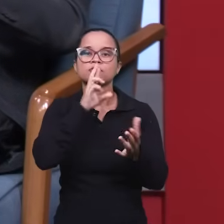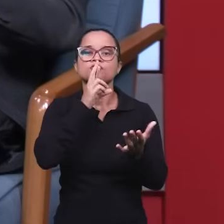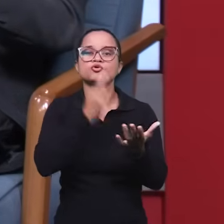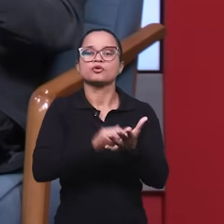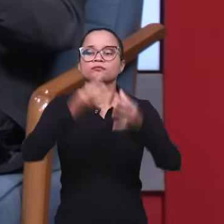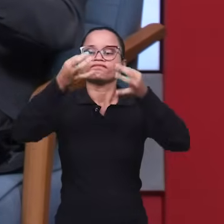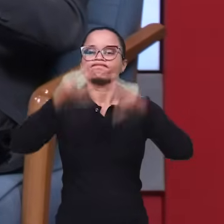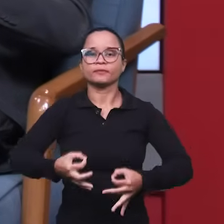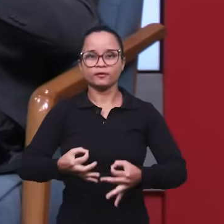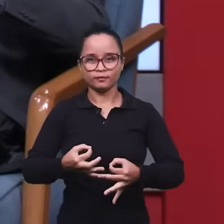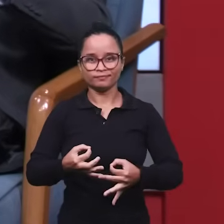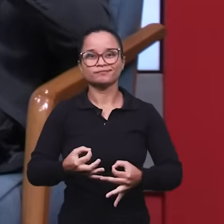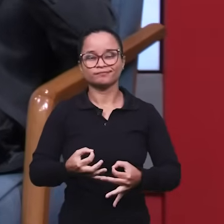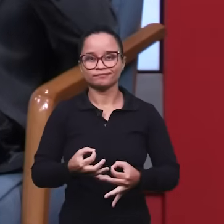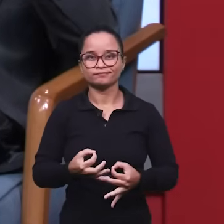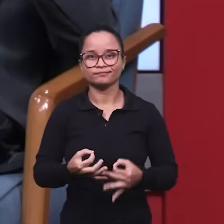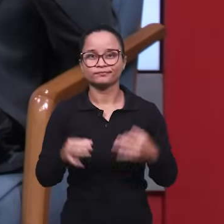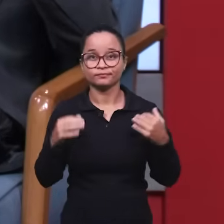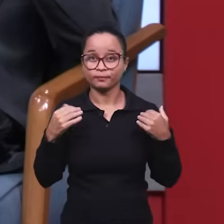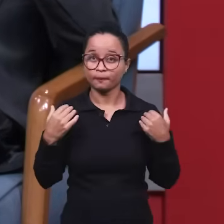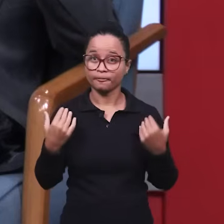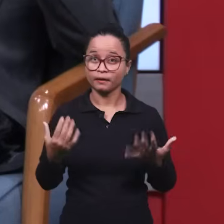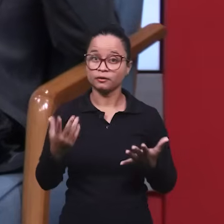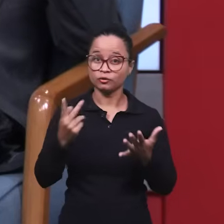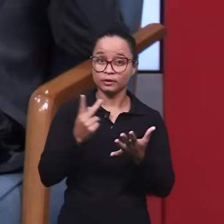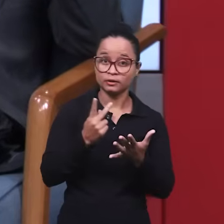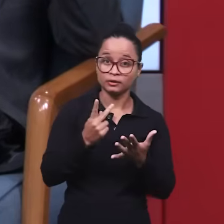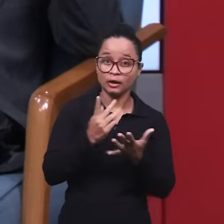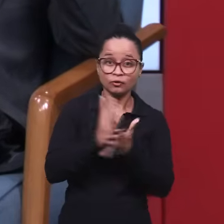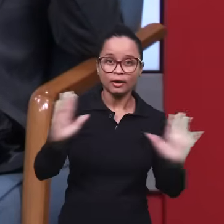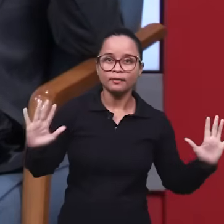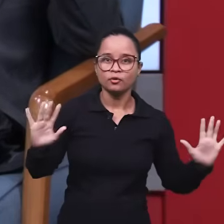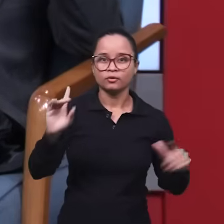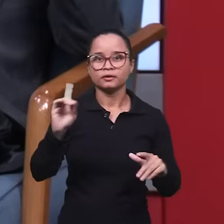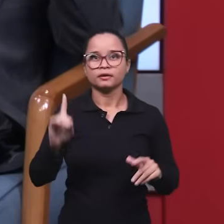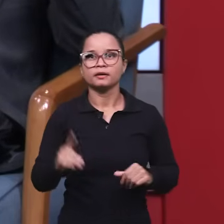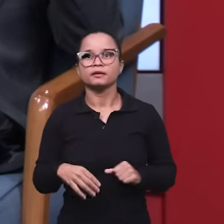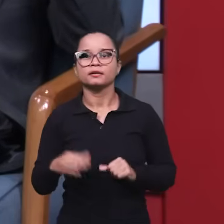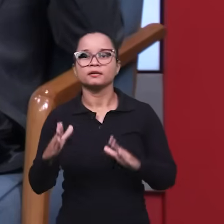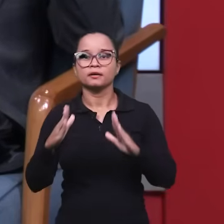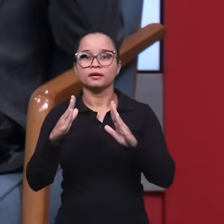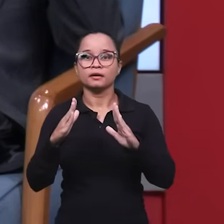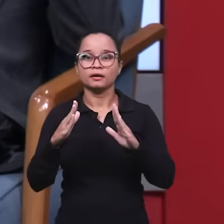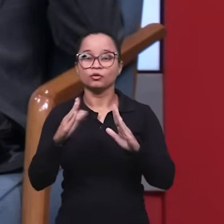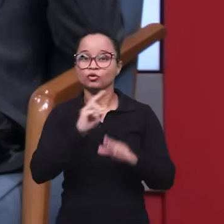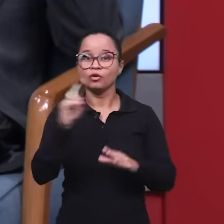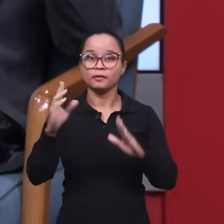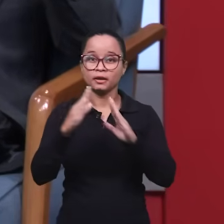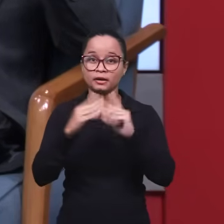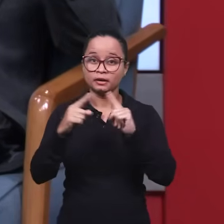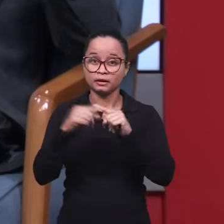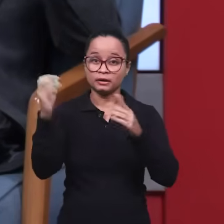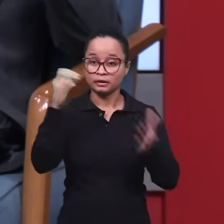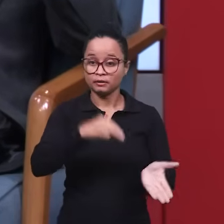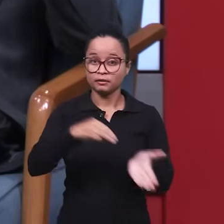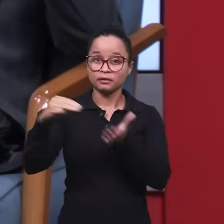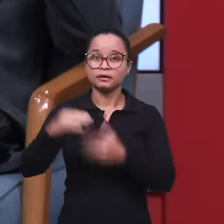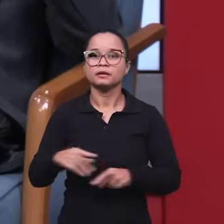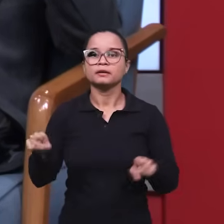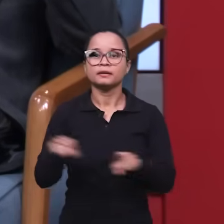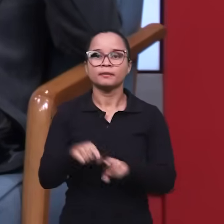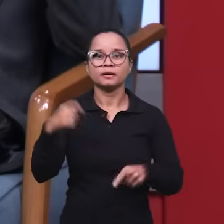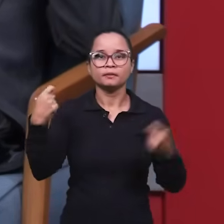deu um resultado perfeito, não é? E não acabou só aí, porque nós íamos colocar o nome Igreja Maranata e só deu uma